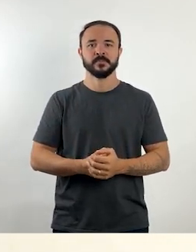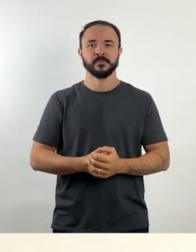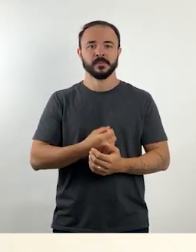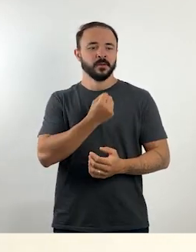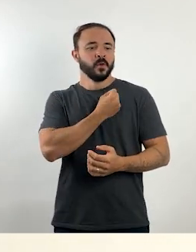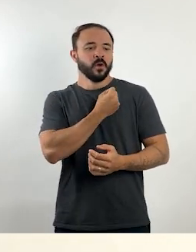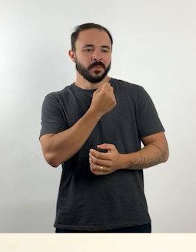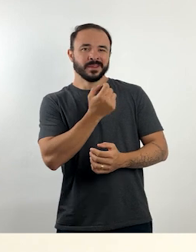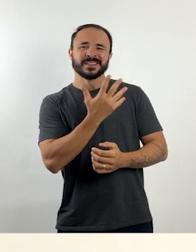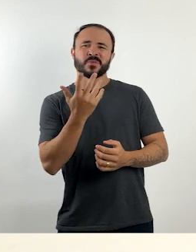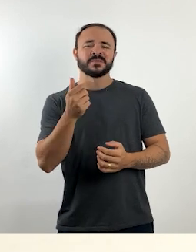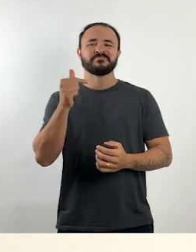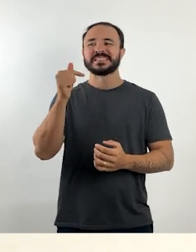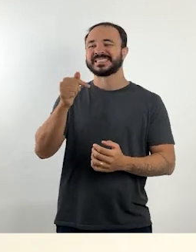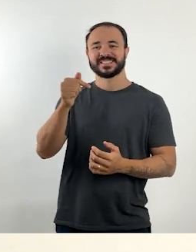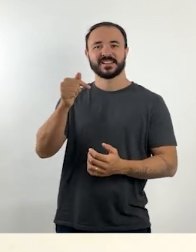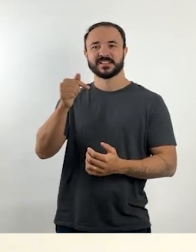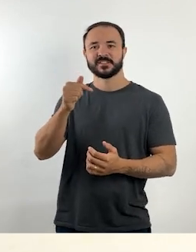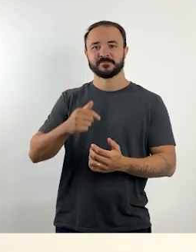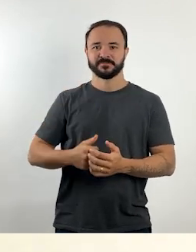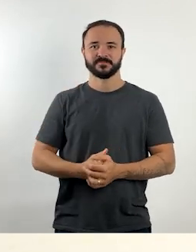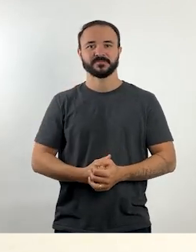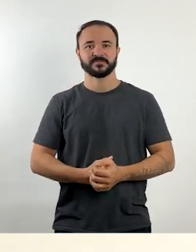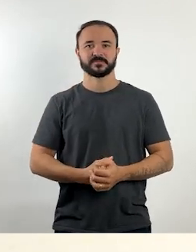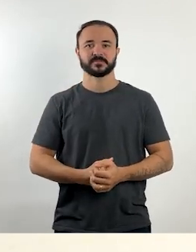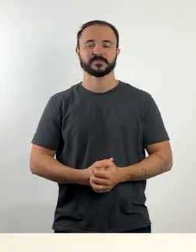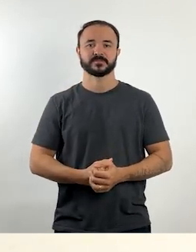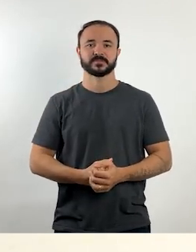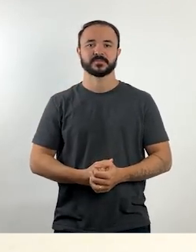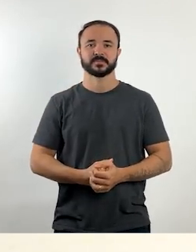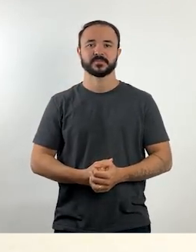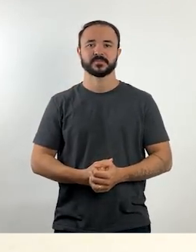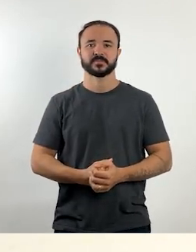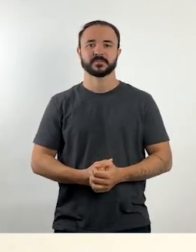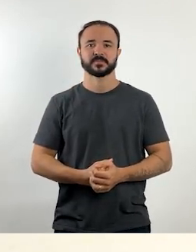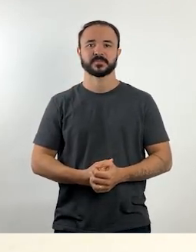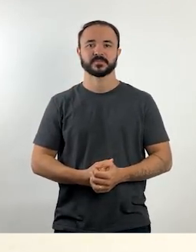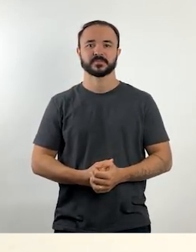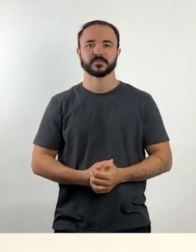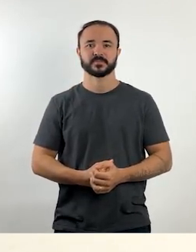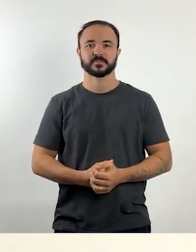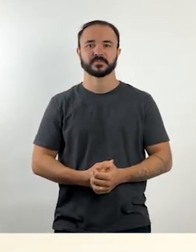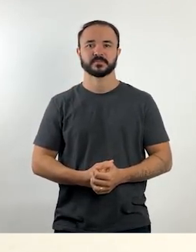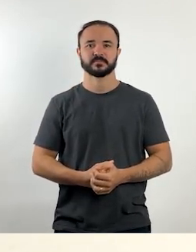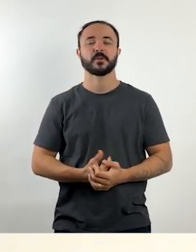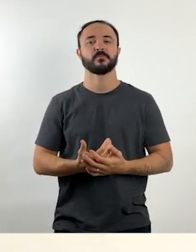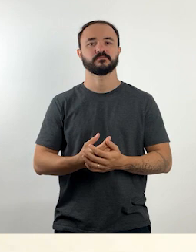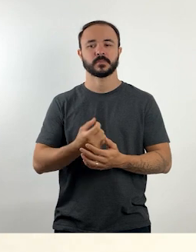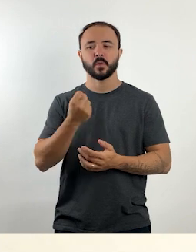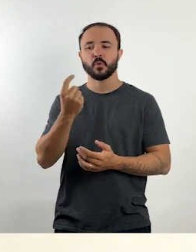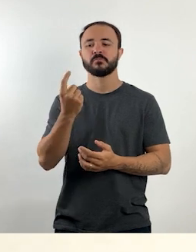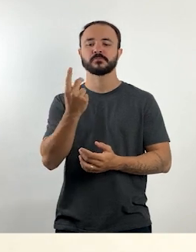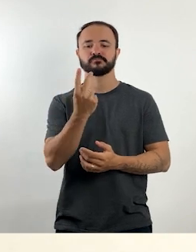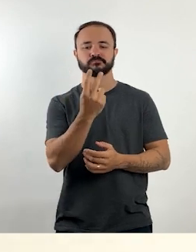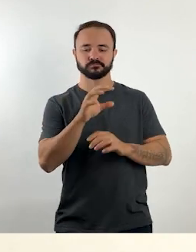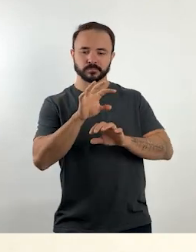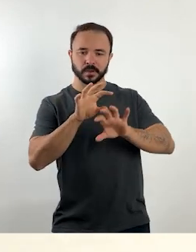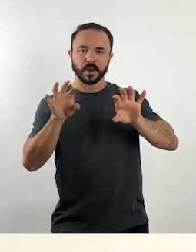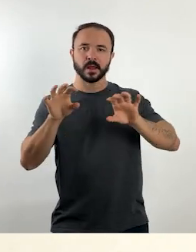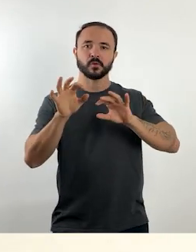furos, 2 pecinhas de 3 furos, uma em cada lado.